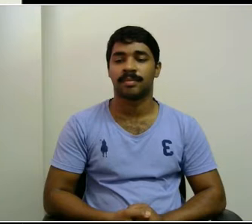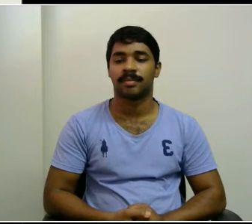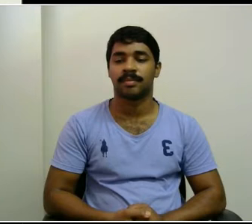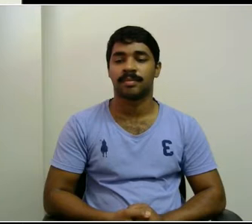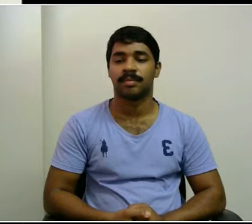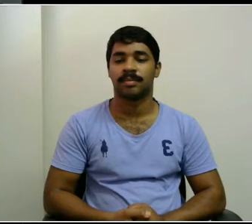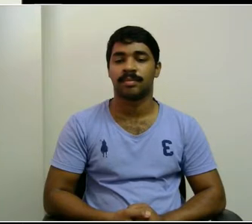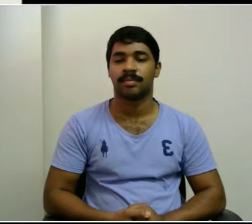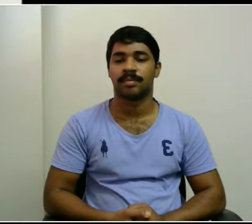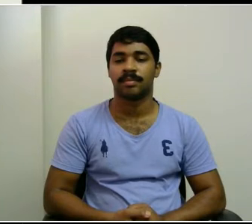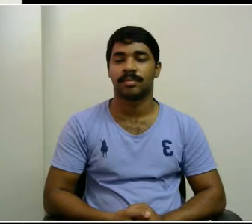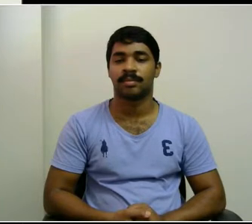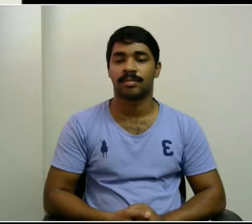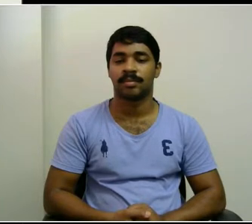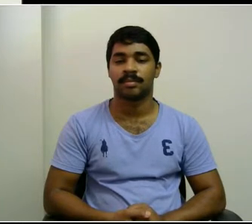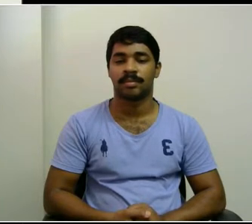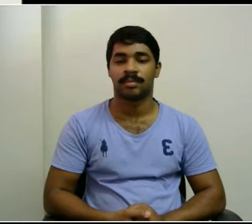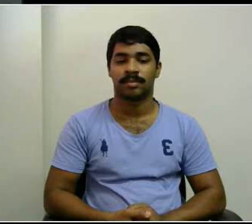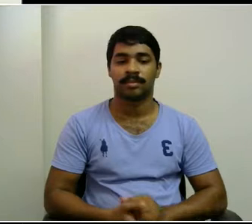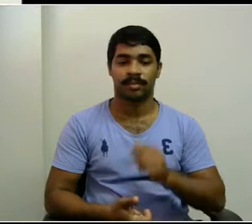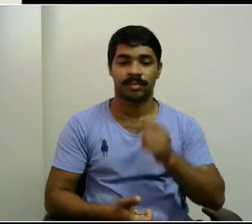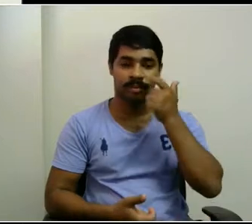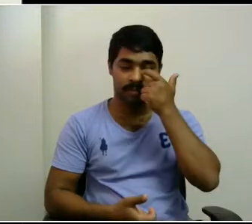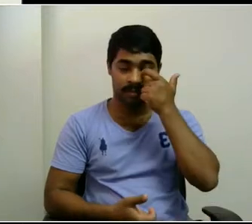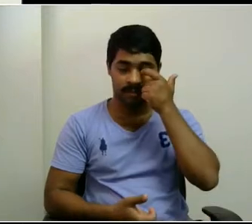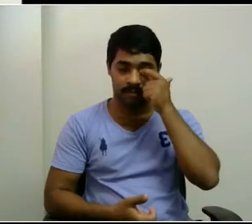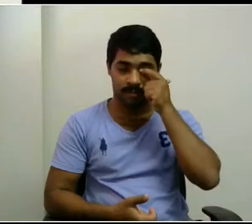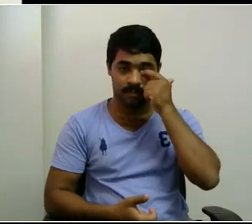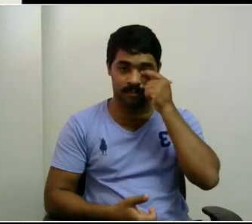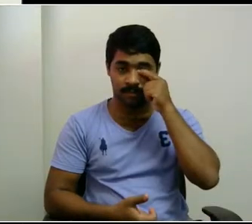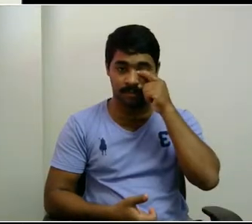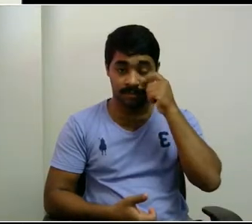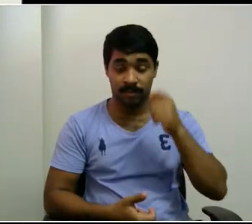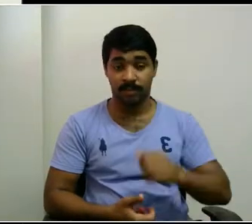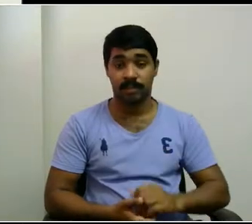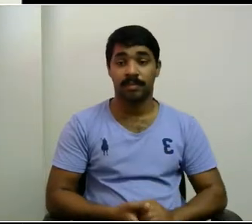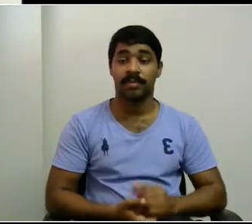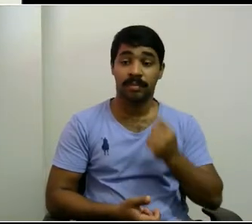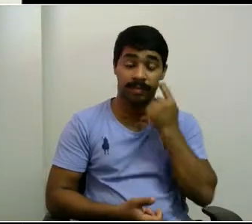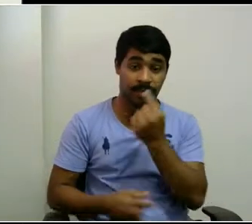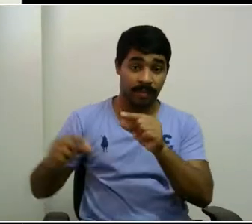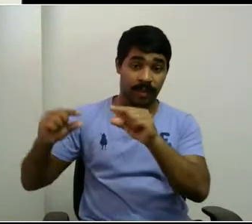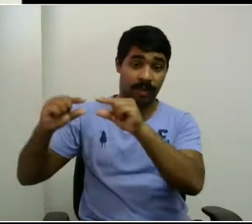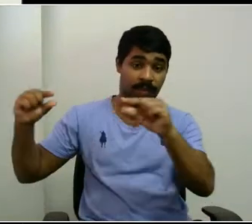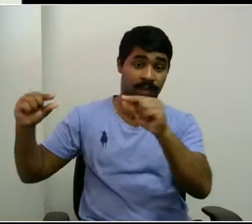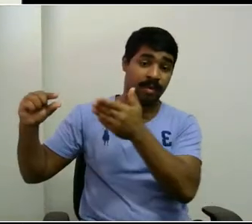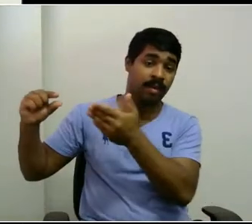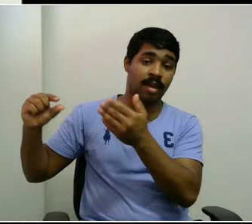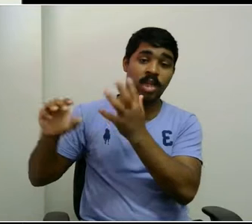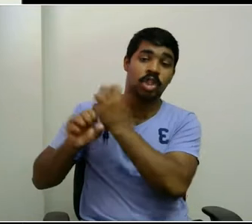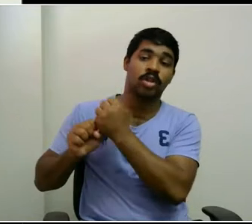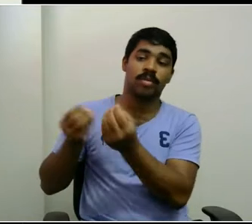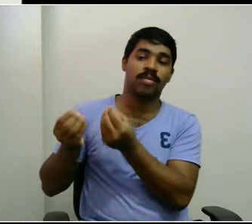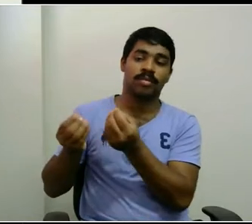Mais 20, é isso? É isso mesmo. Tá? Então aqui é uma inequação do primeiro grau, gente. A gente já sabe como resolver, né? Passa tudo que